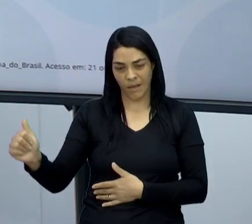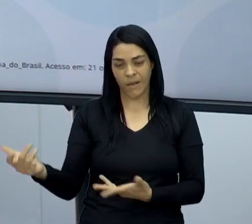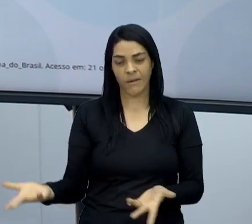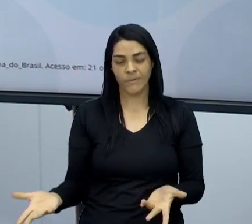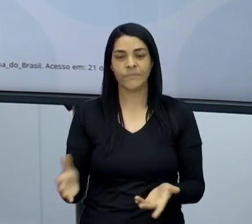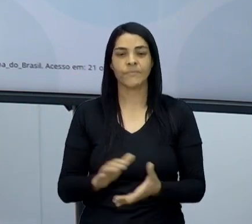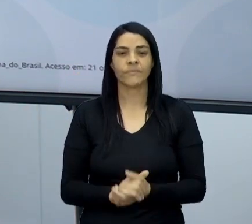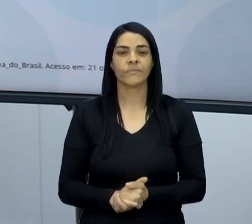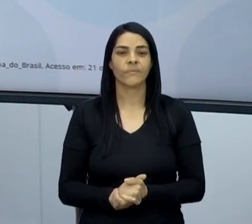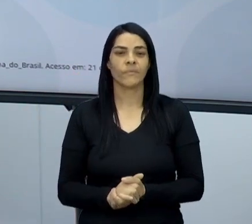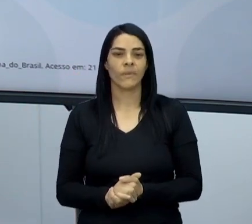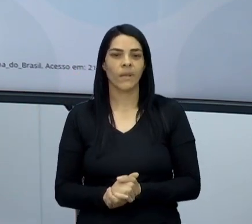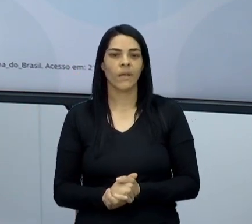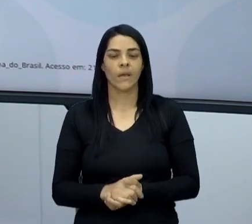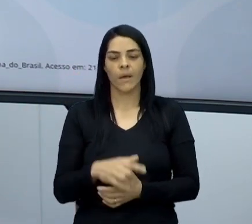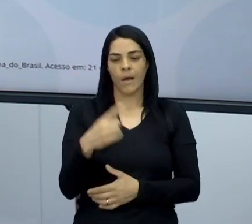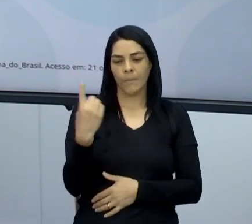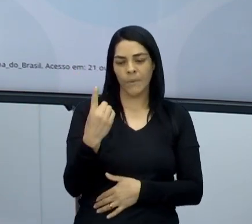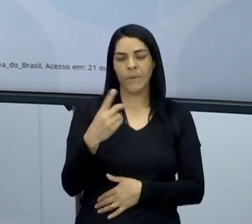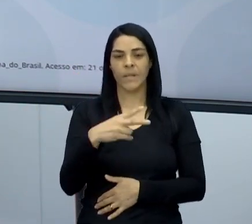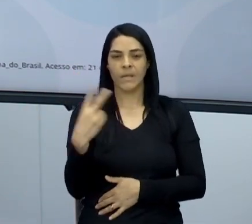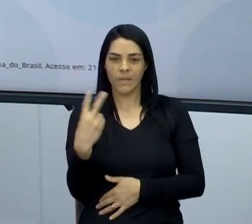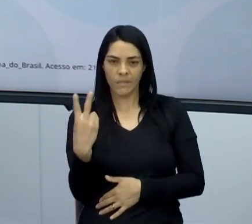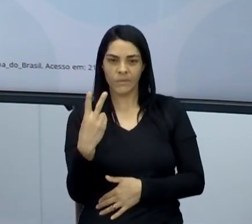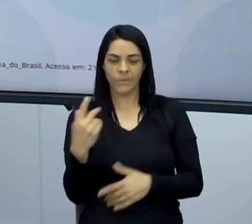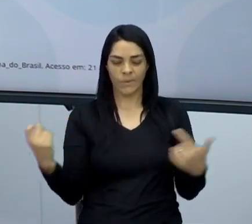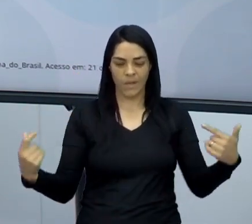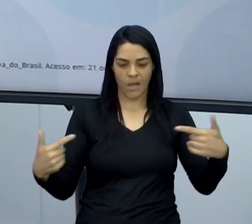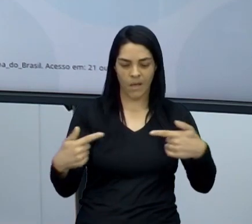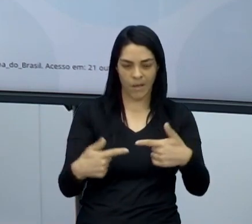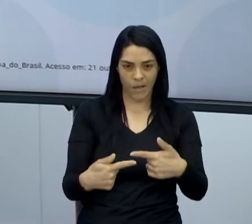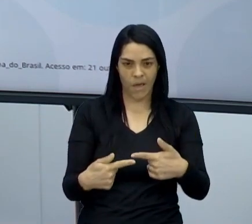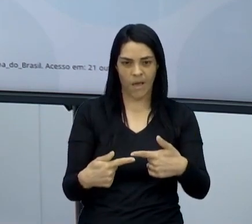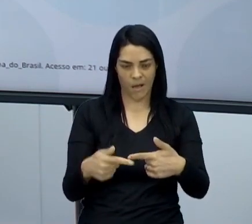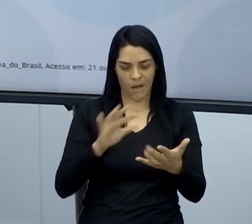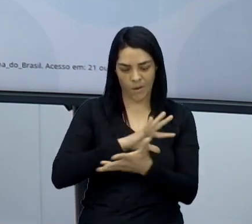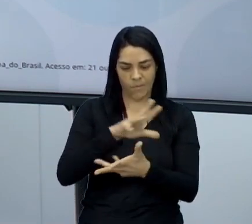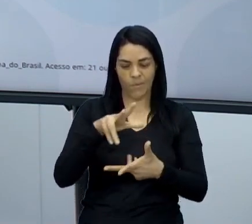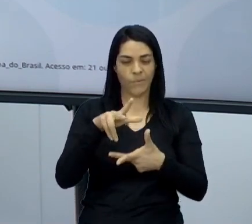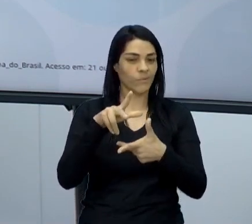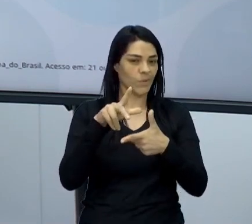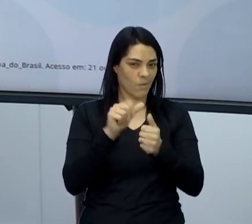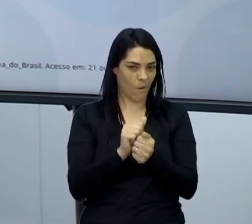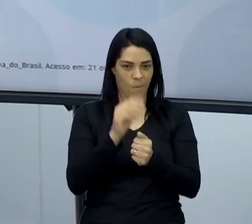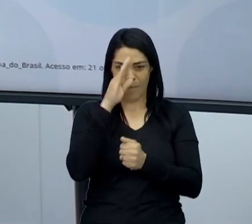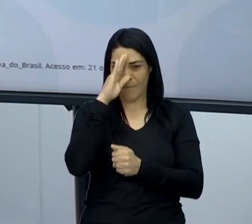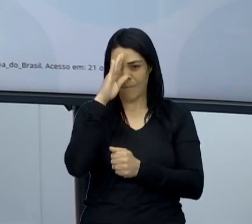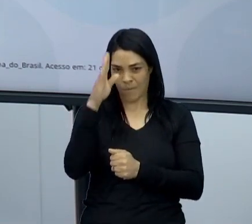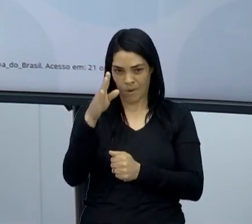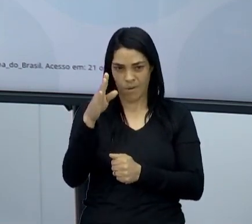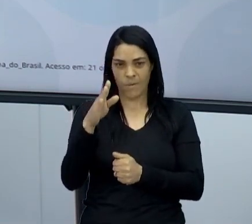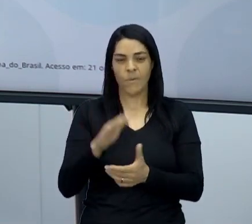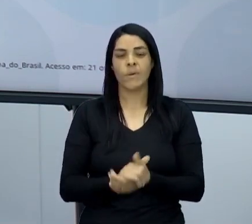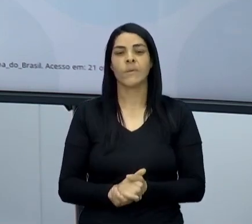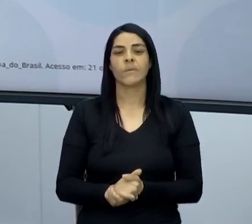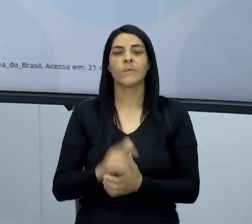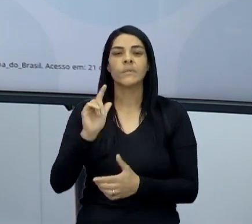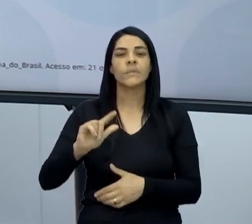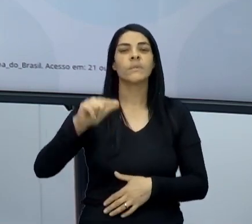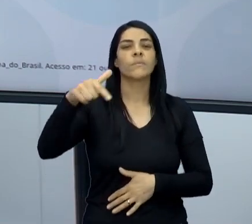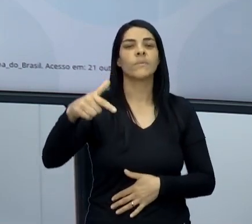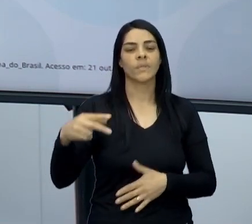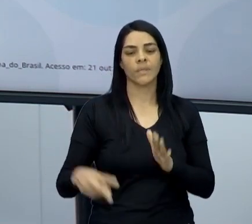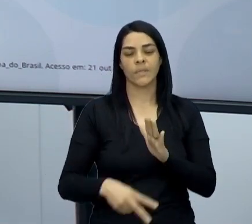guerras, entre a Primeira e a Segunda Guerra Mundial, e principalmente, fundamentalmente, depois da Segunda Guerra Mundial,